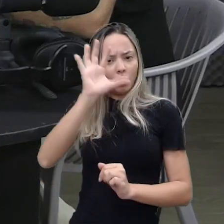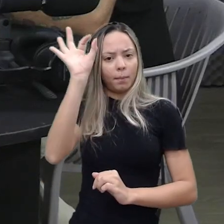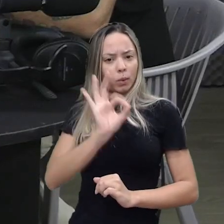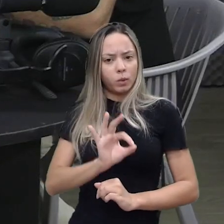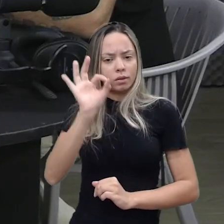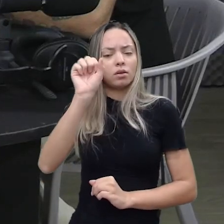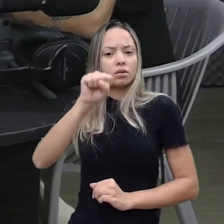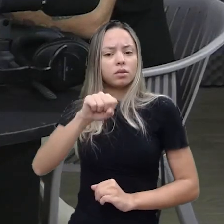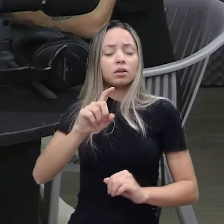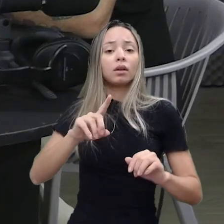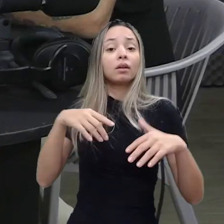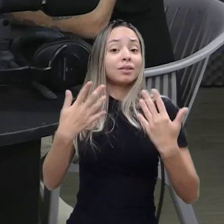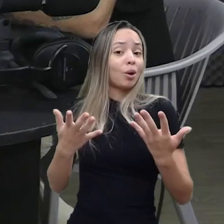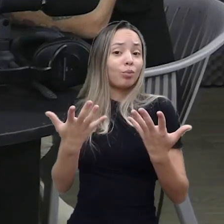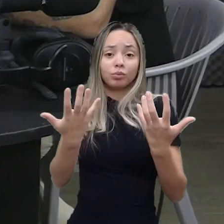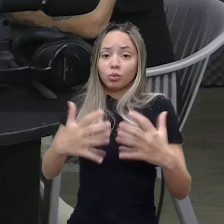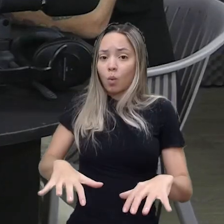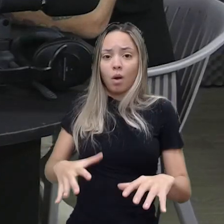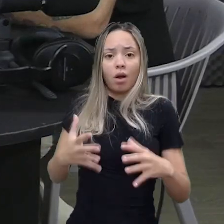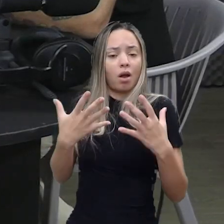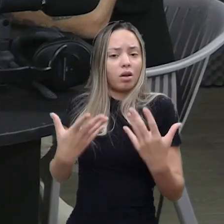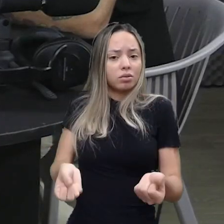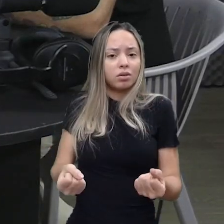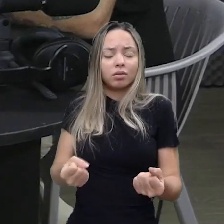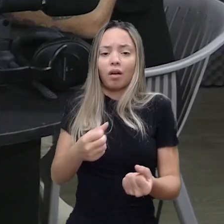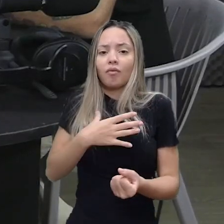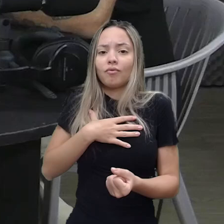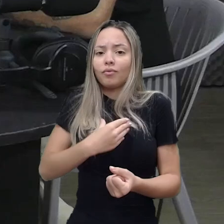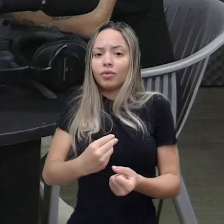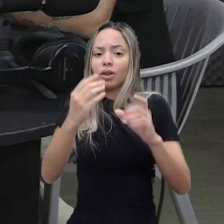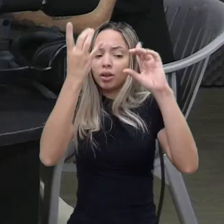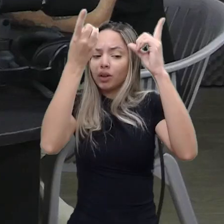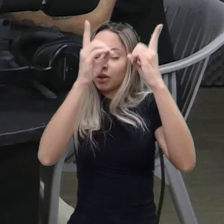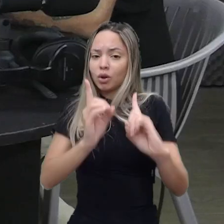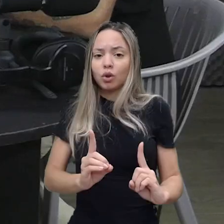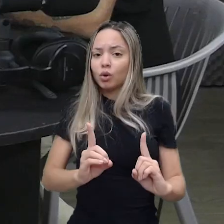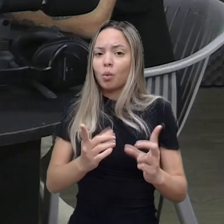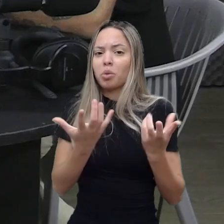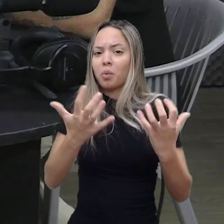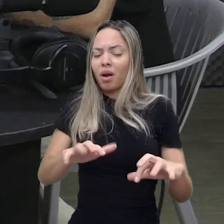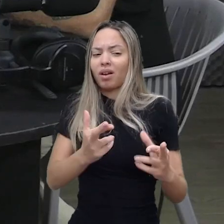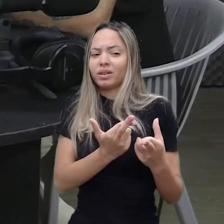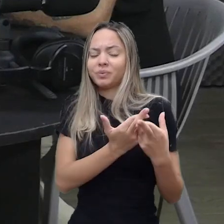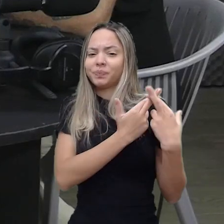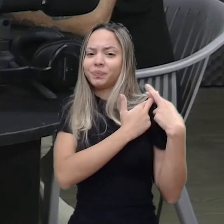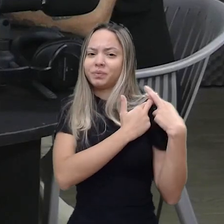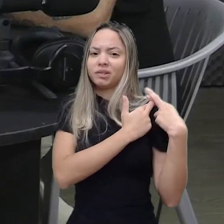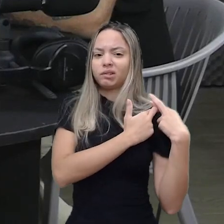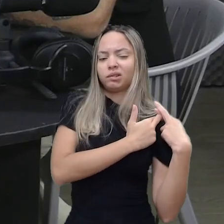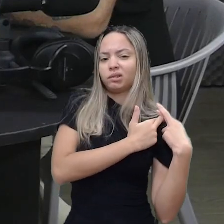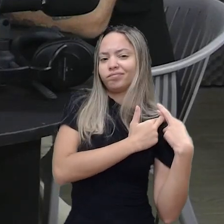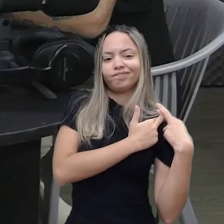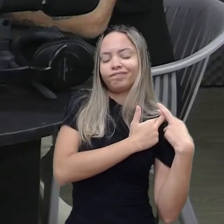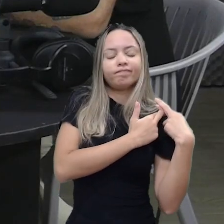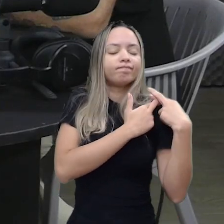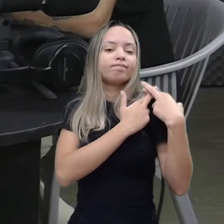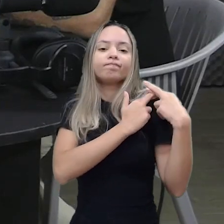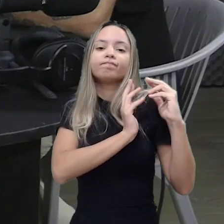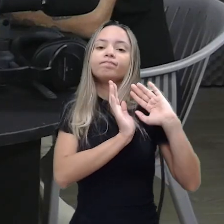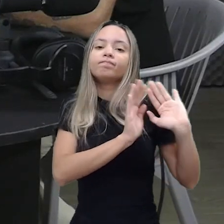diagnóstico, né, ele não quer ter um filho, ele não quer se responsabilizar, né, por um filho com uma